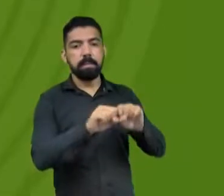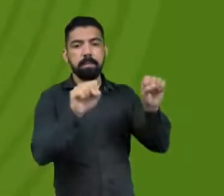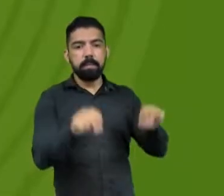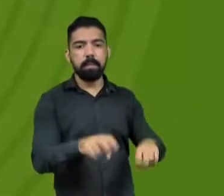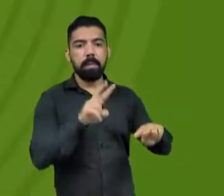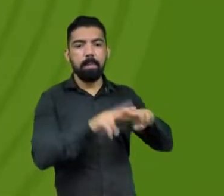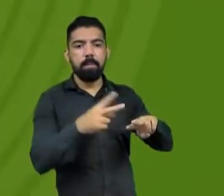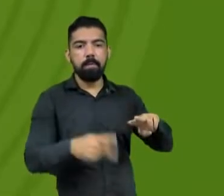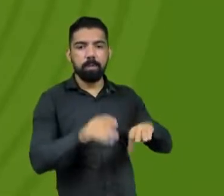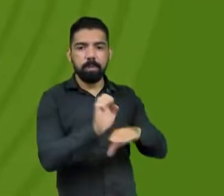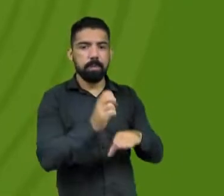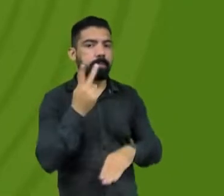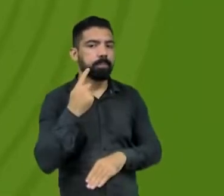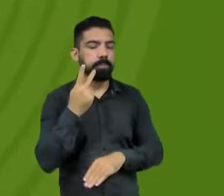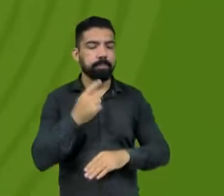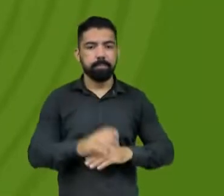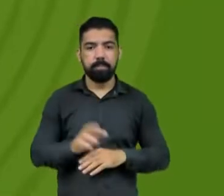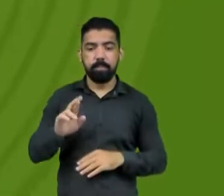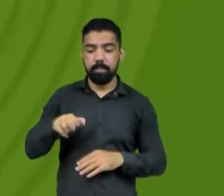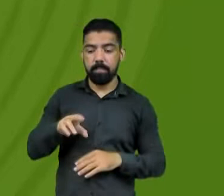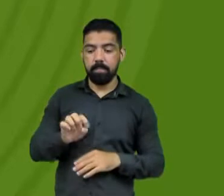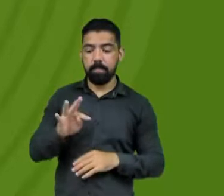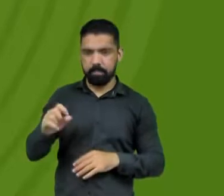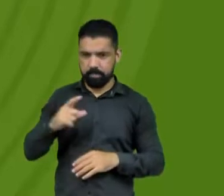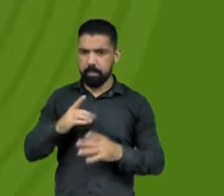tem os detalhes da ação. É com você, Renato.